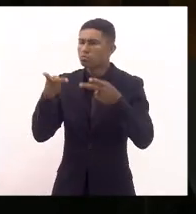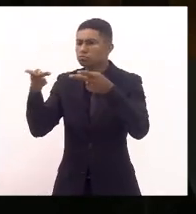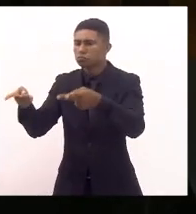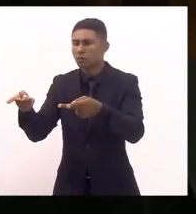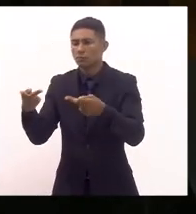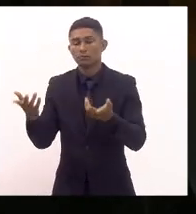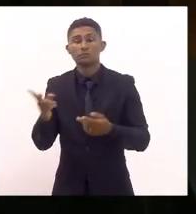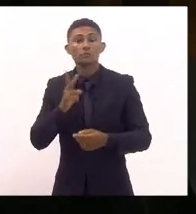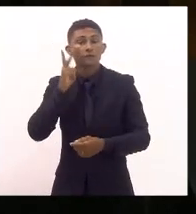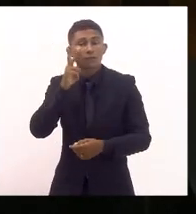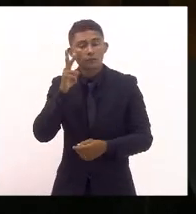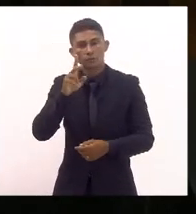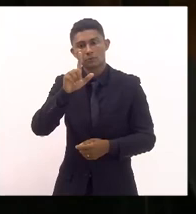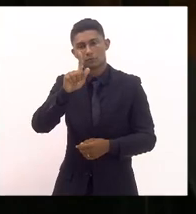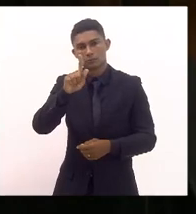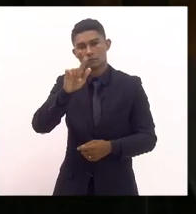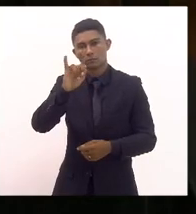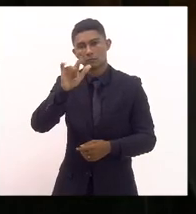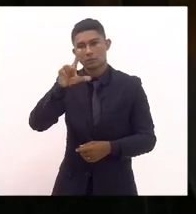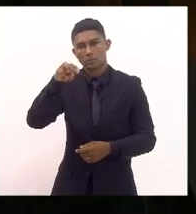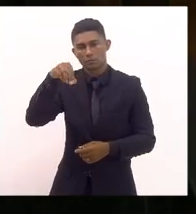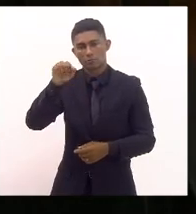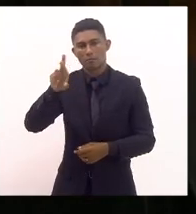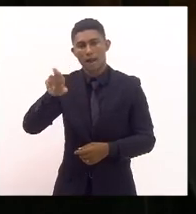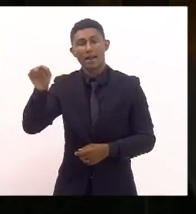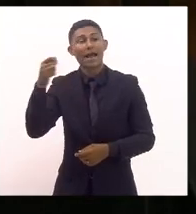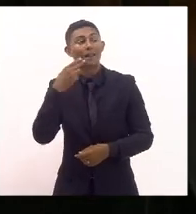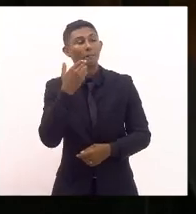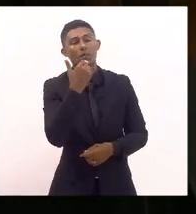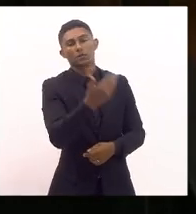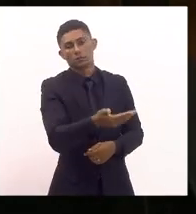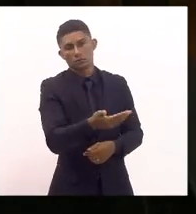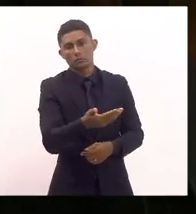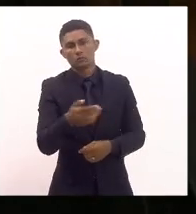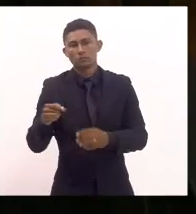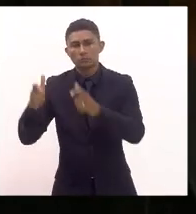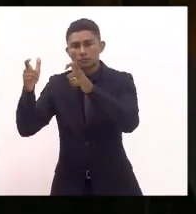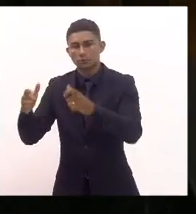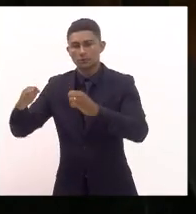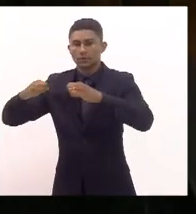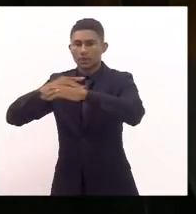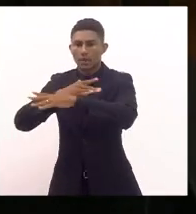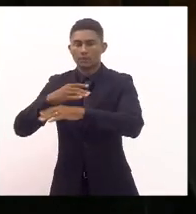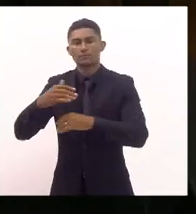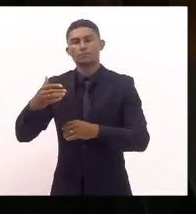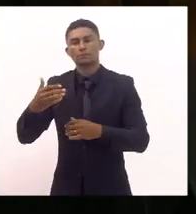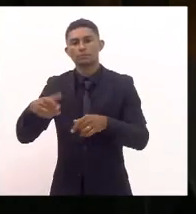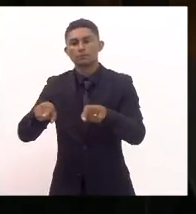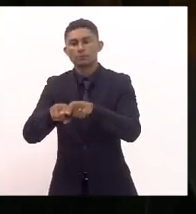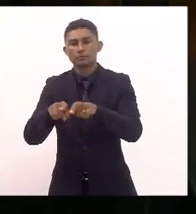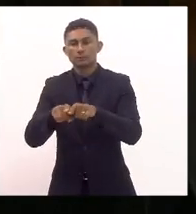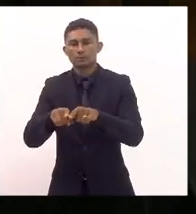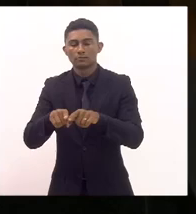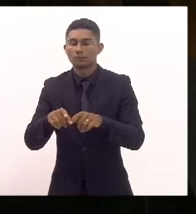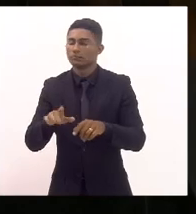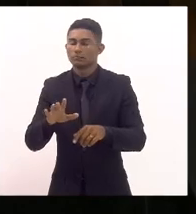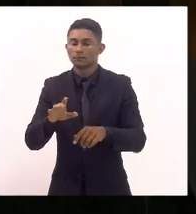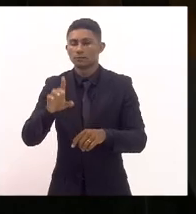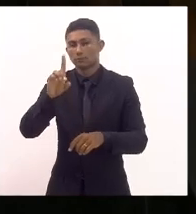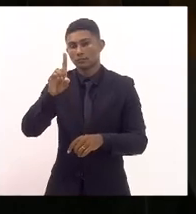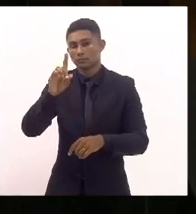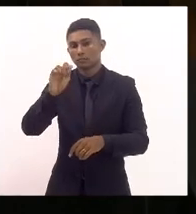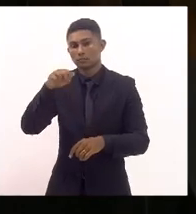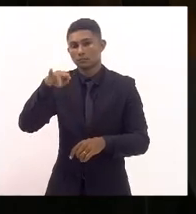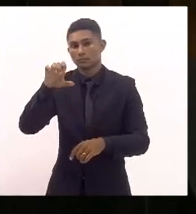vereadora Gilmara fez a solicitação em Sapucaia e a vereadora Gilmara Gilmara não